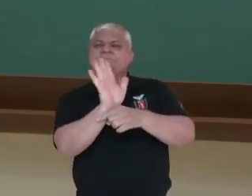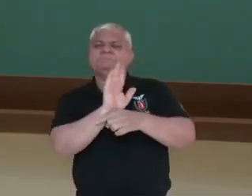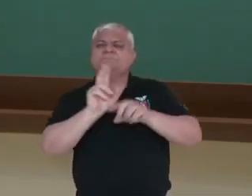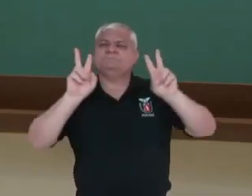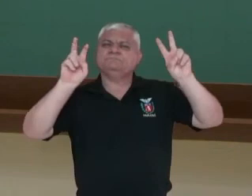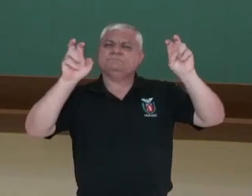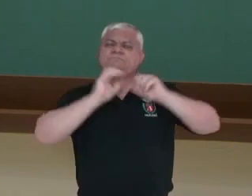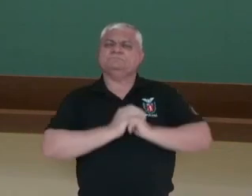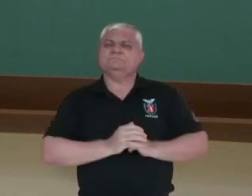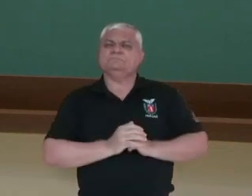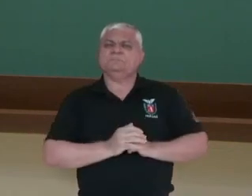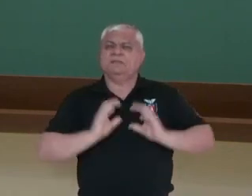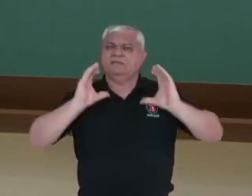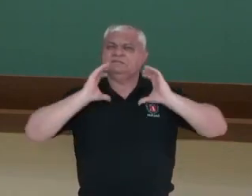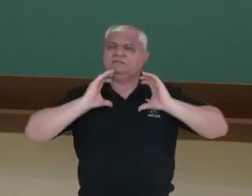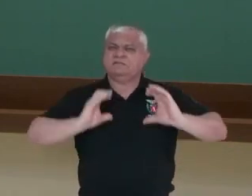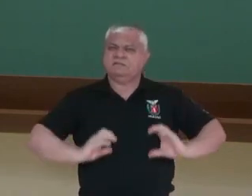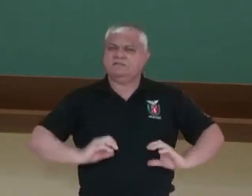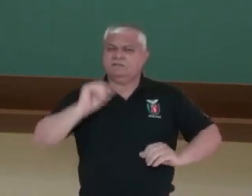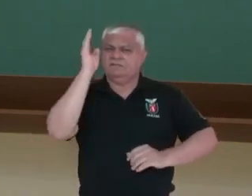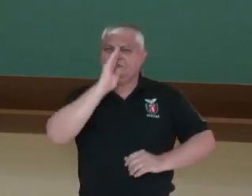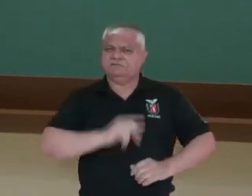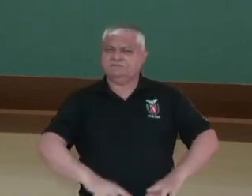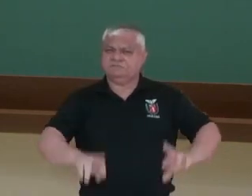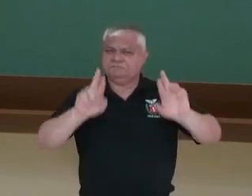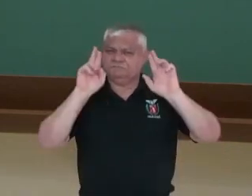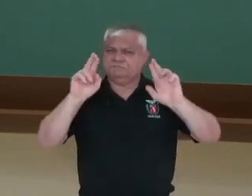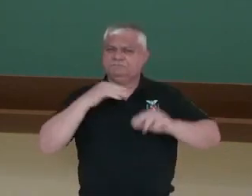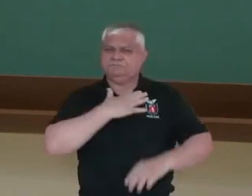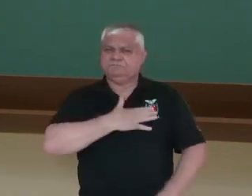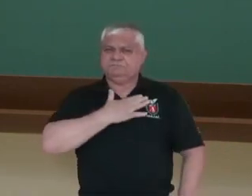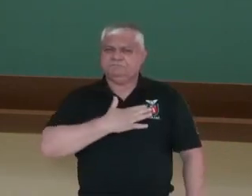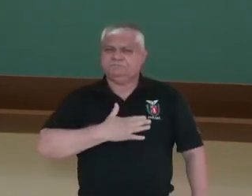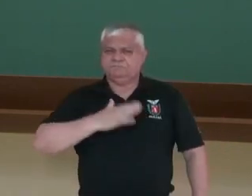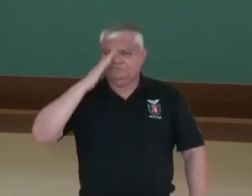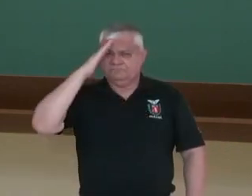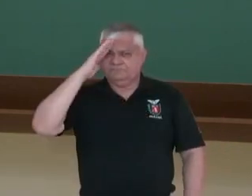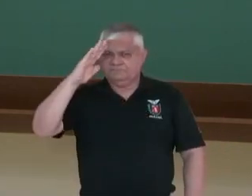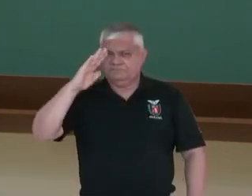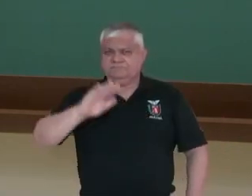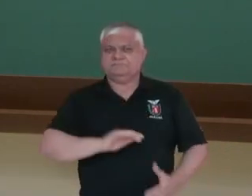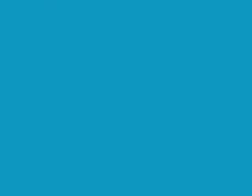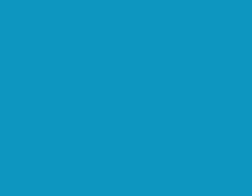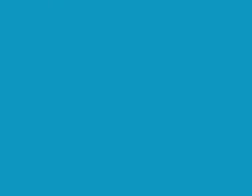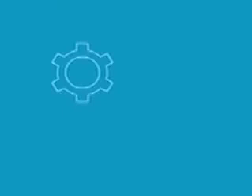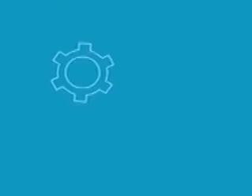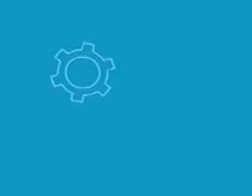falamos sobre a cidadania no Brasil. Espero que vocês tenham gostado. Até breve!